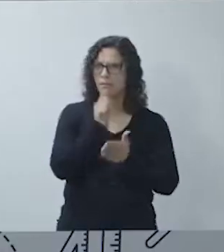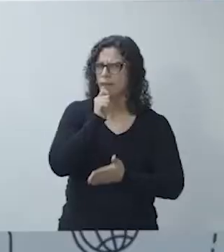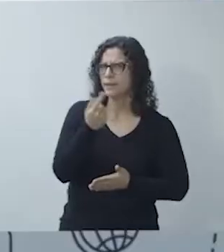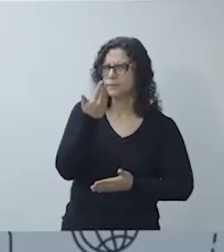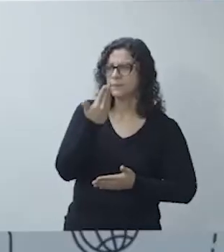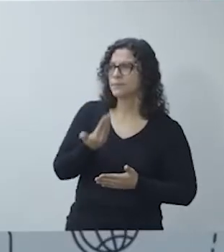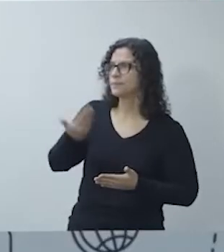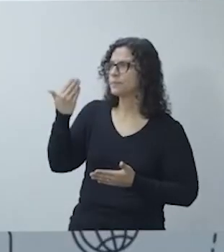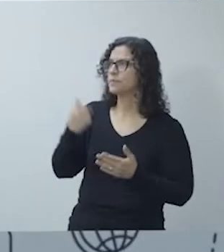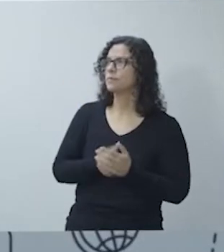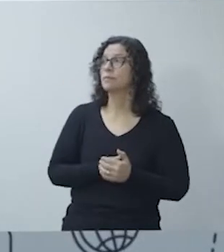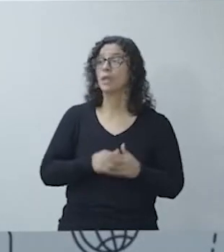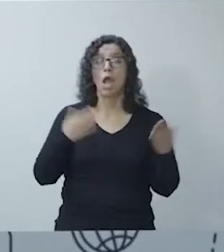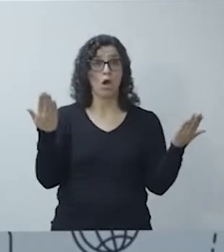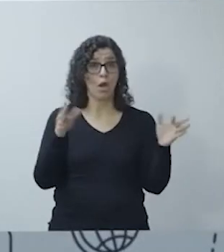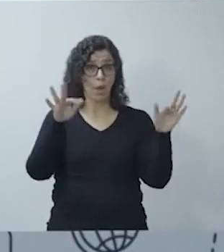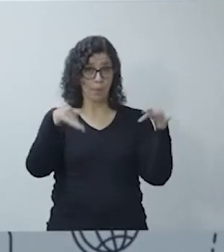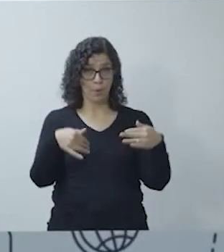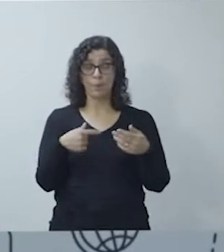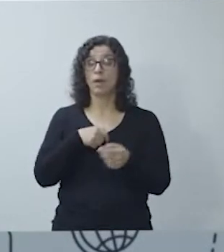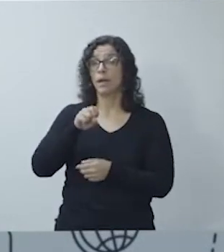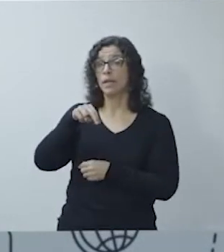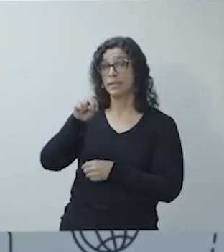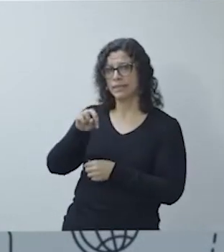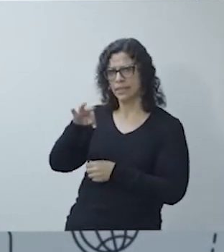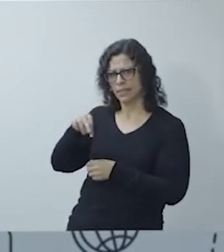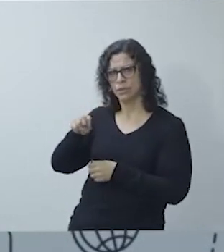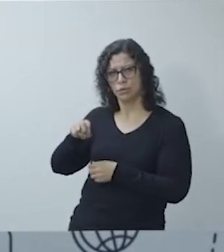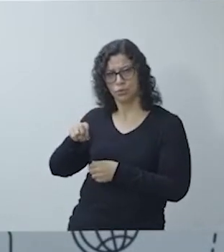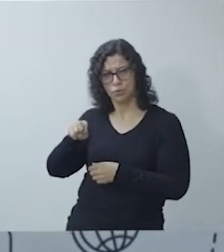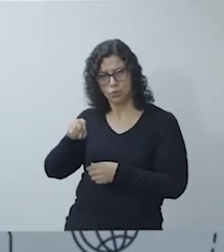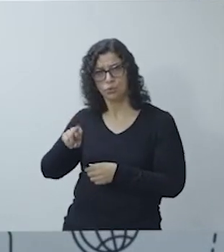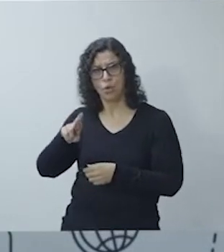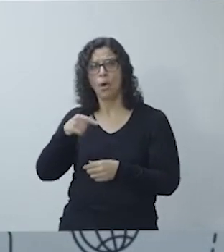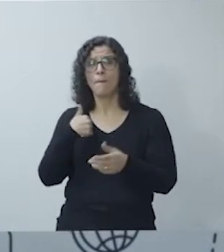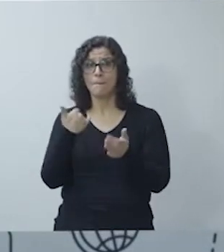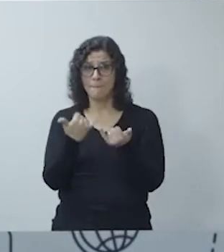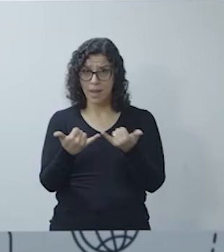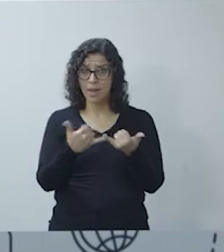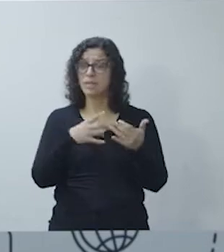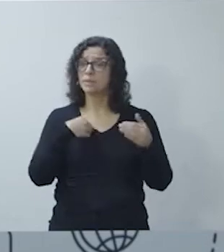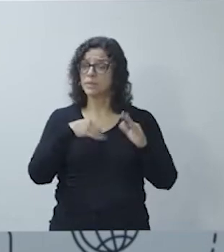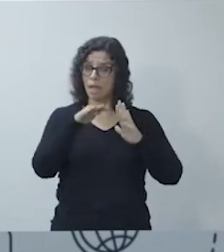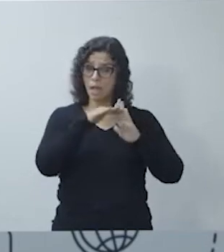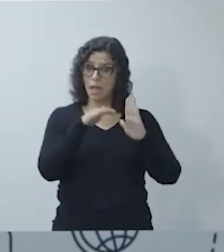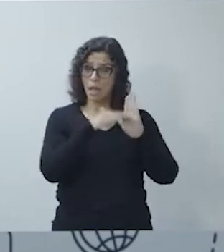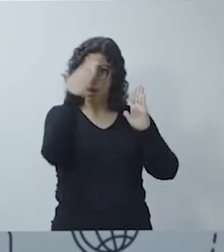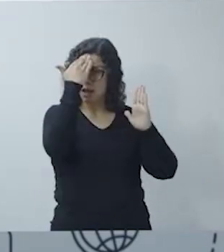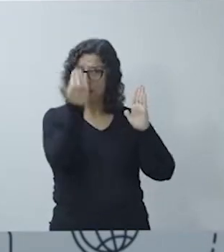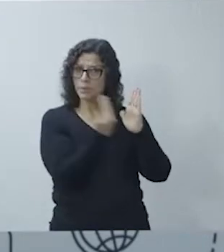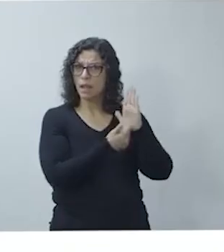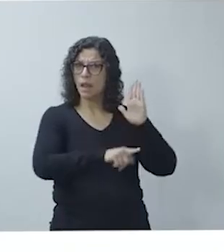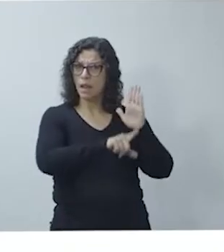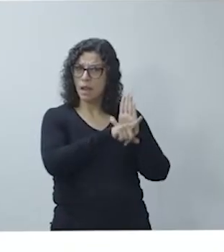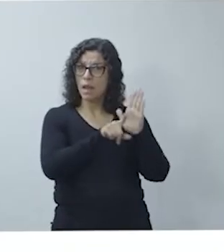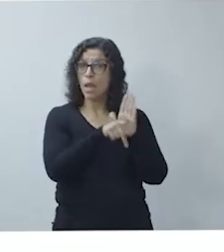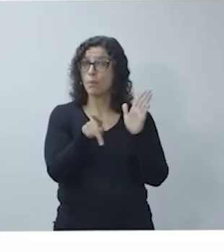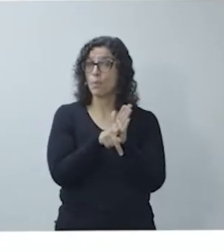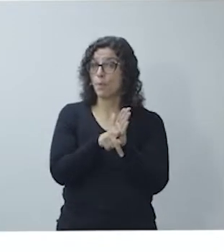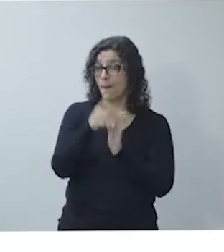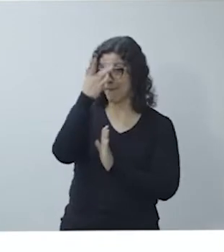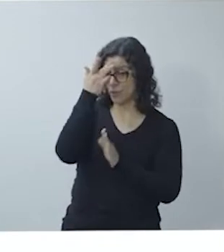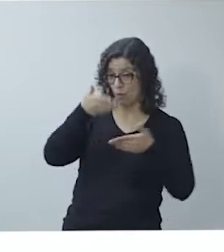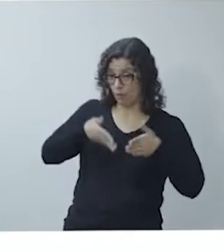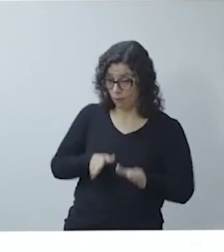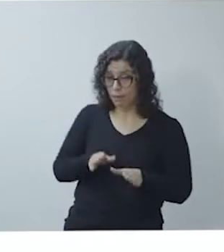Olha lá! Com o fim de convencer Antenor de que devia seguir os trâmites legais de um jovem solar, isto